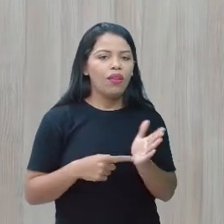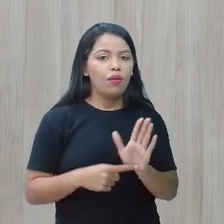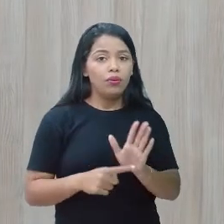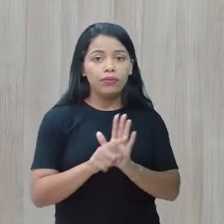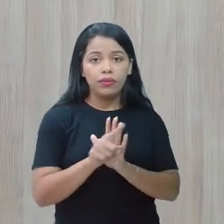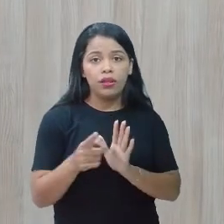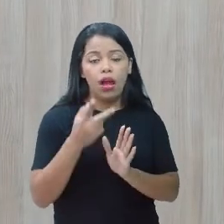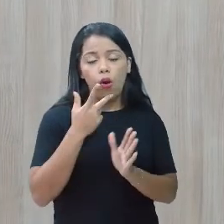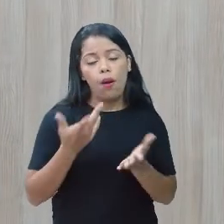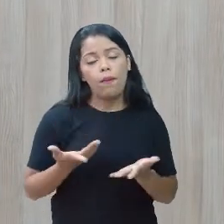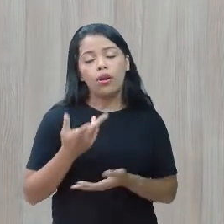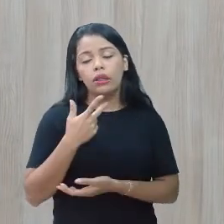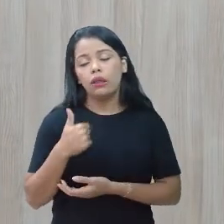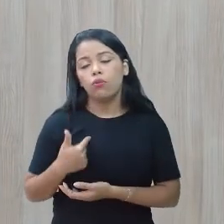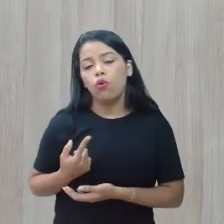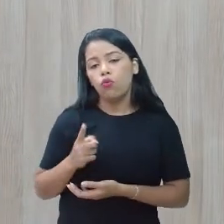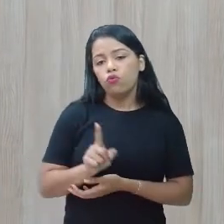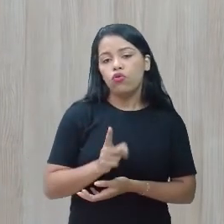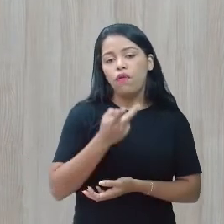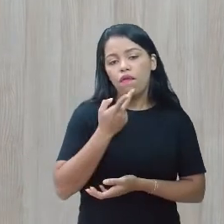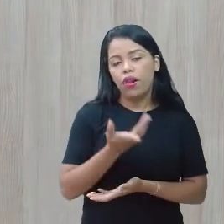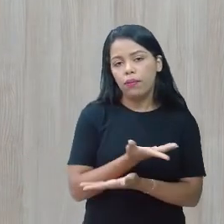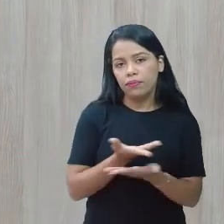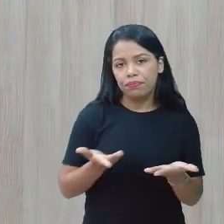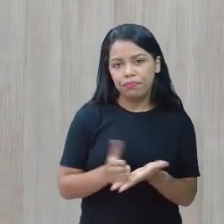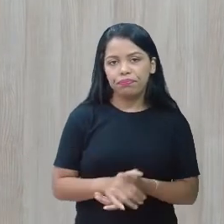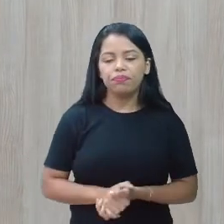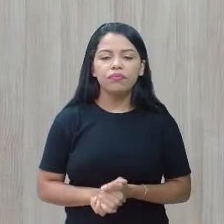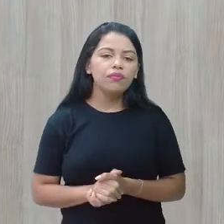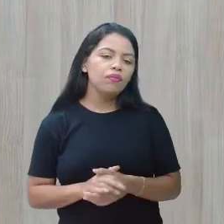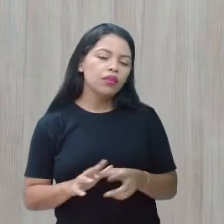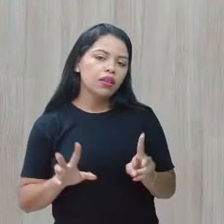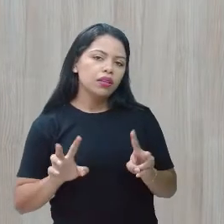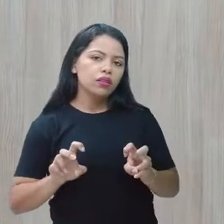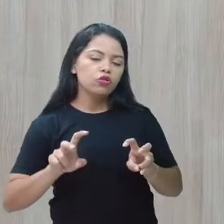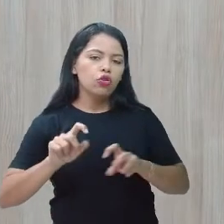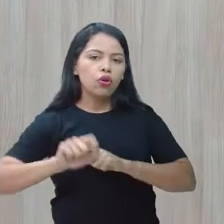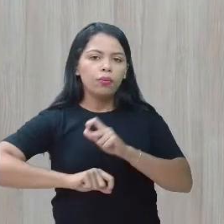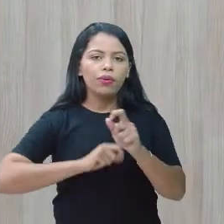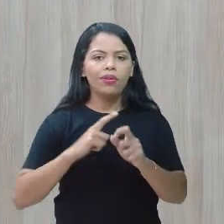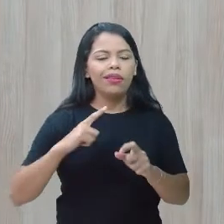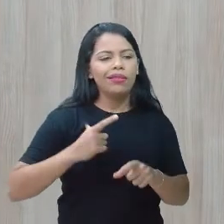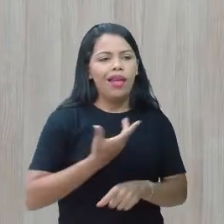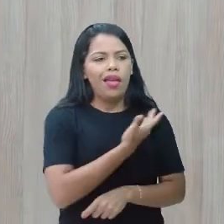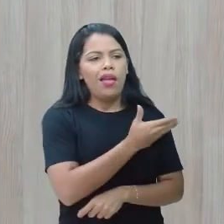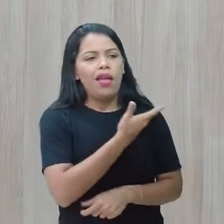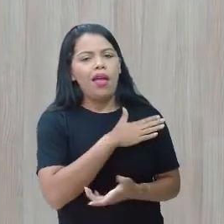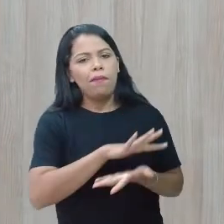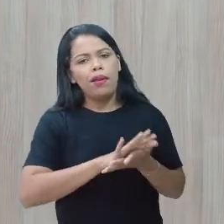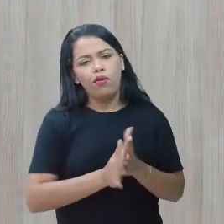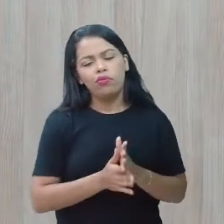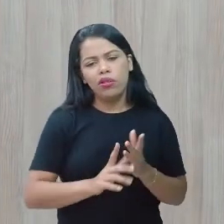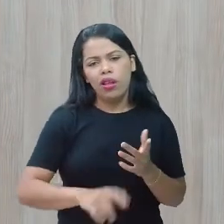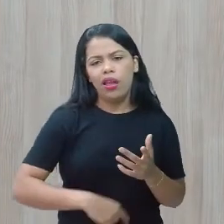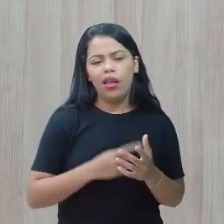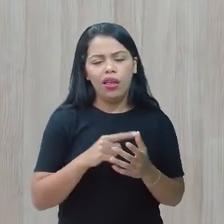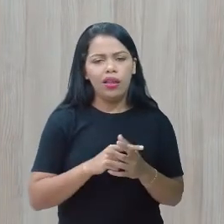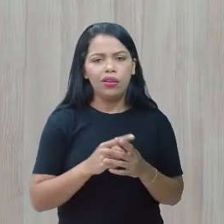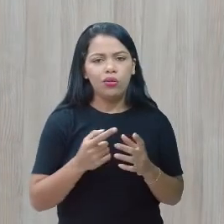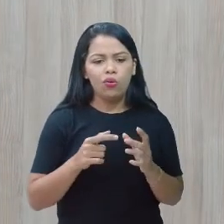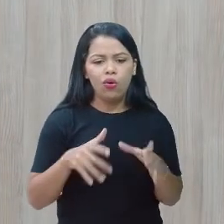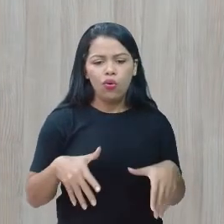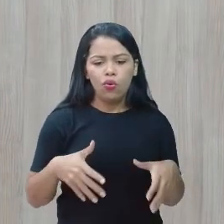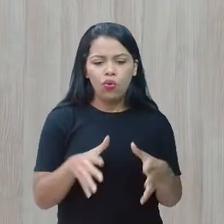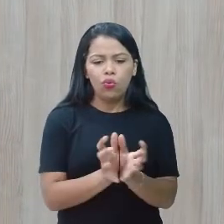vocês e falo, não é, algo nesse sentido, no que abrange preconceito, classe social, é